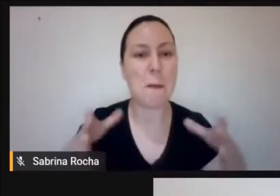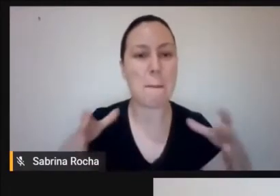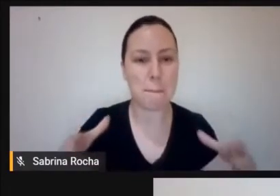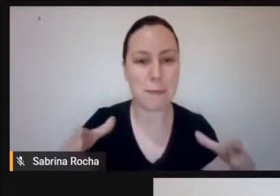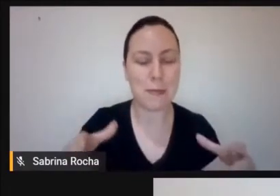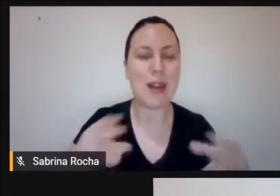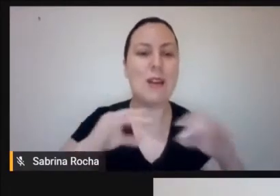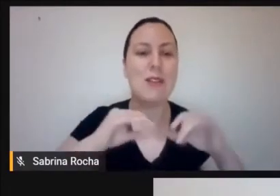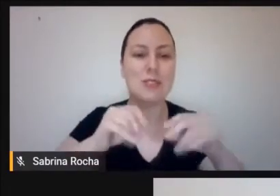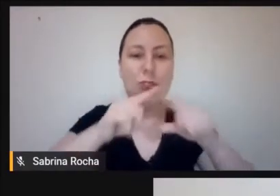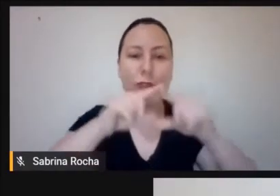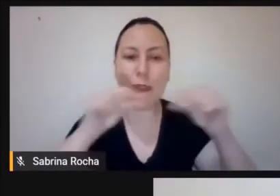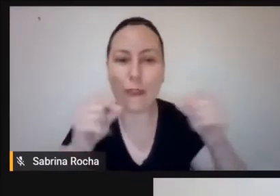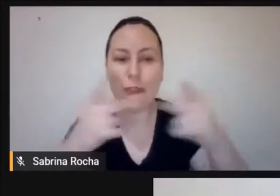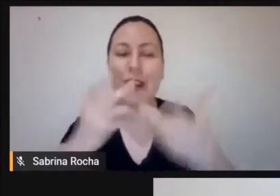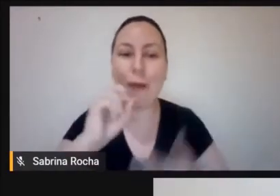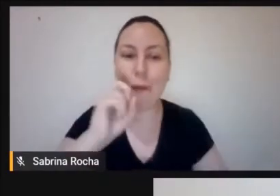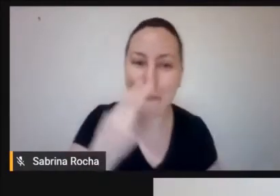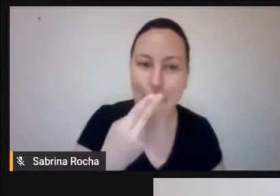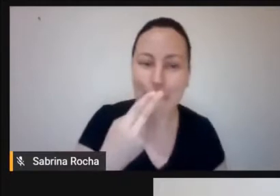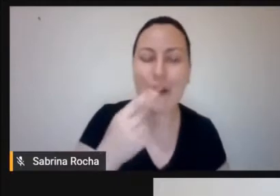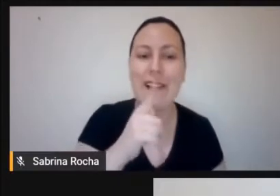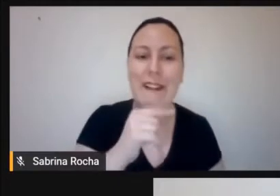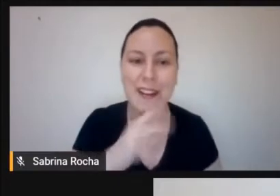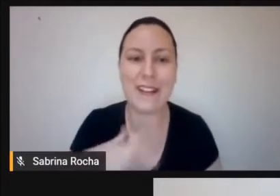secas, botar uma toalha molhada,